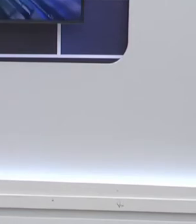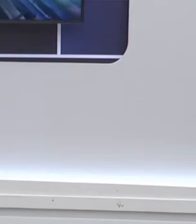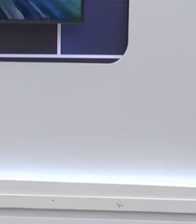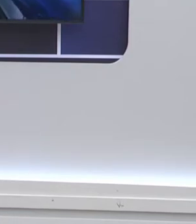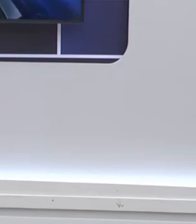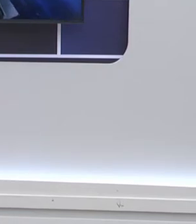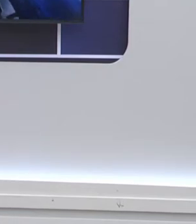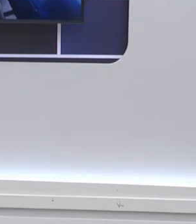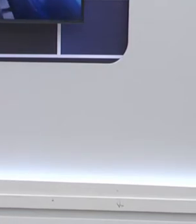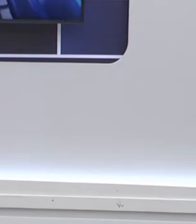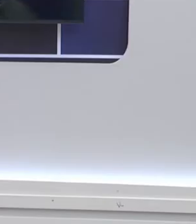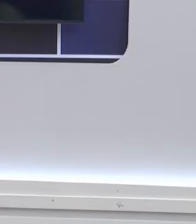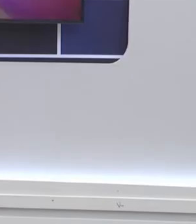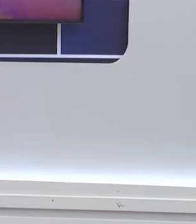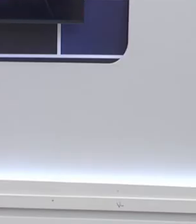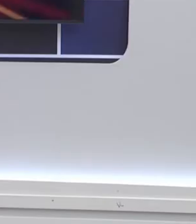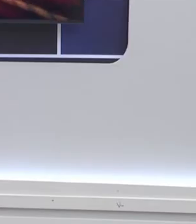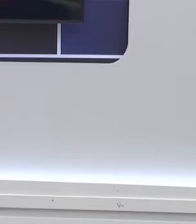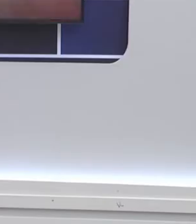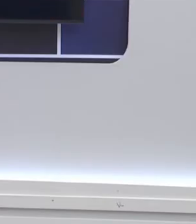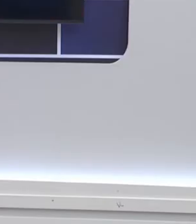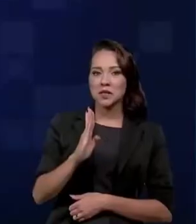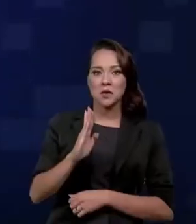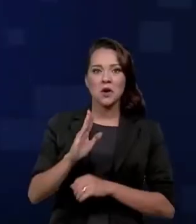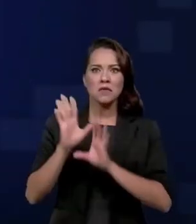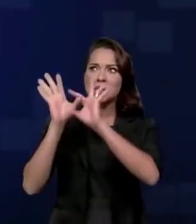hein? Mas veio. Vamos ver na matéria.